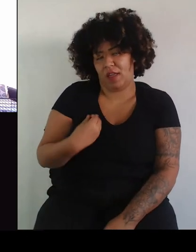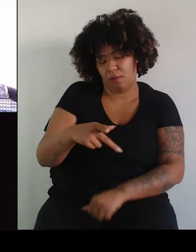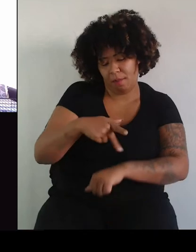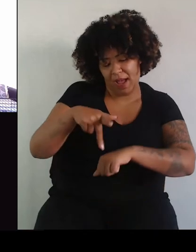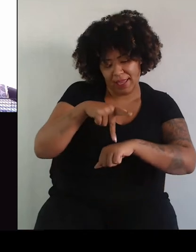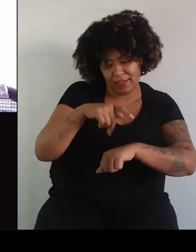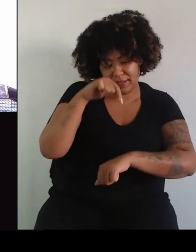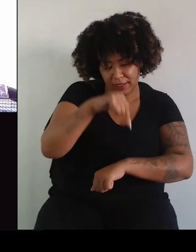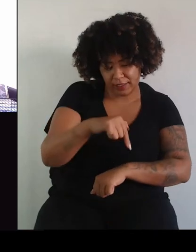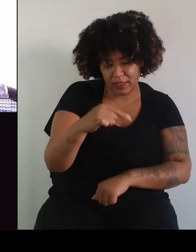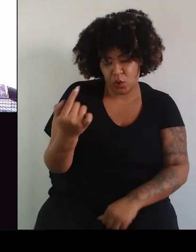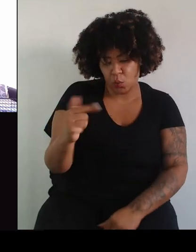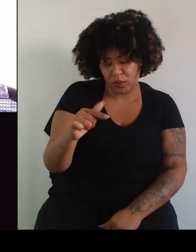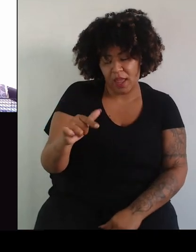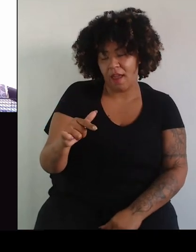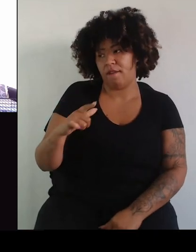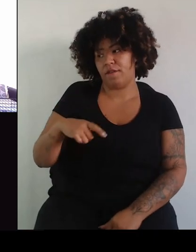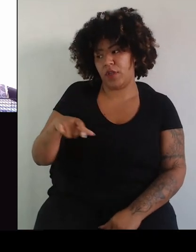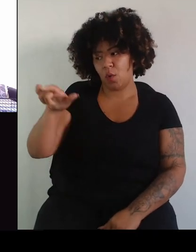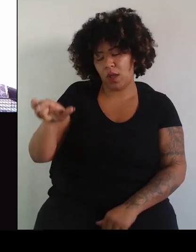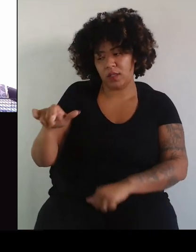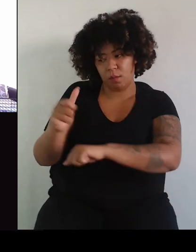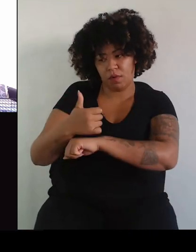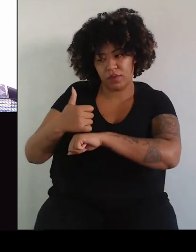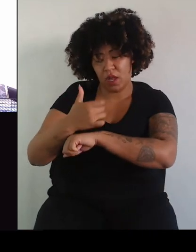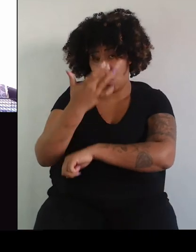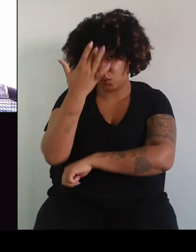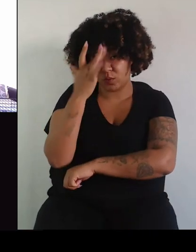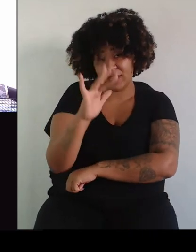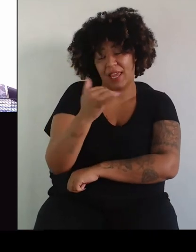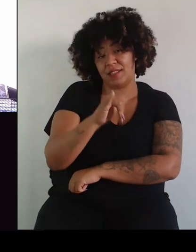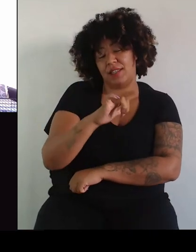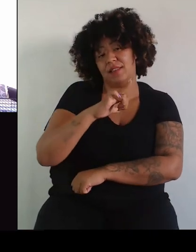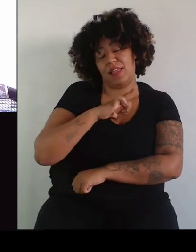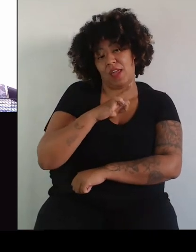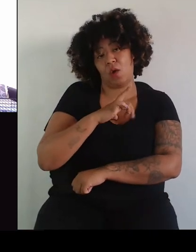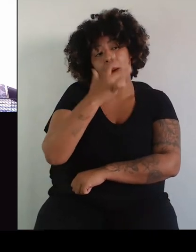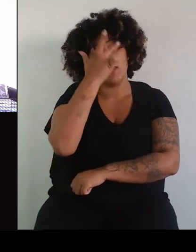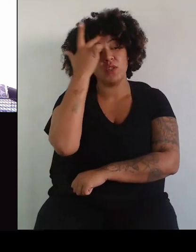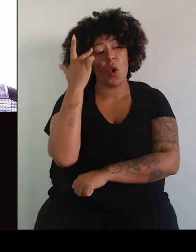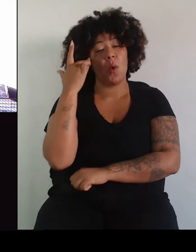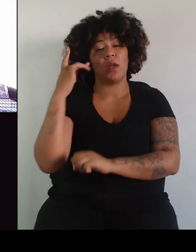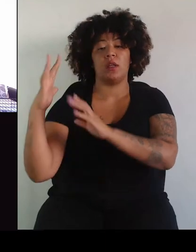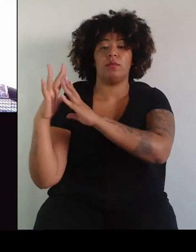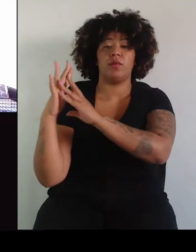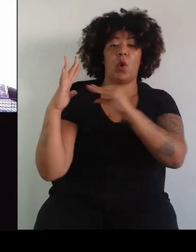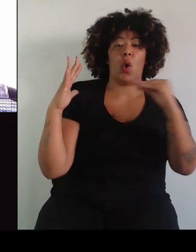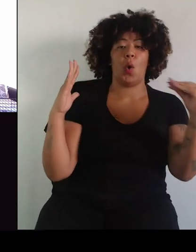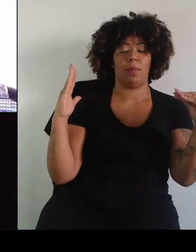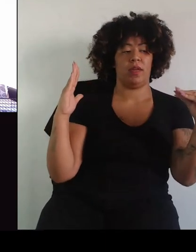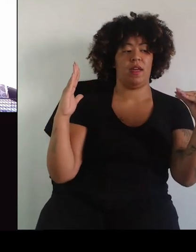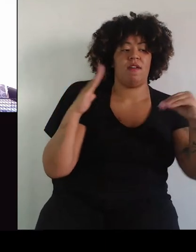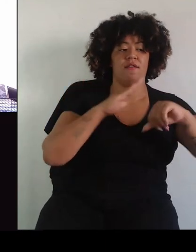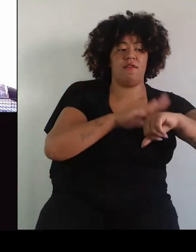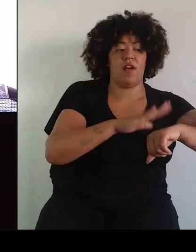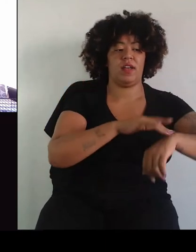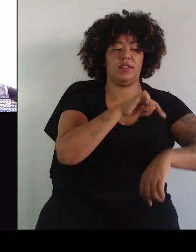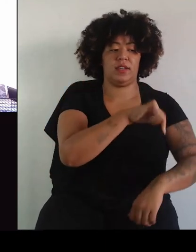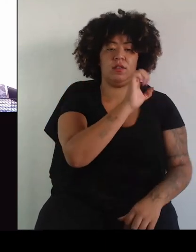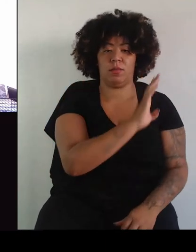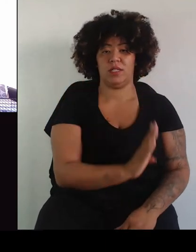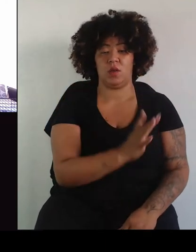eu não sei se existe algo bem como no Brasil eu não sei se existe algum bacon